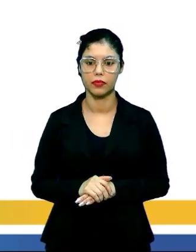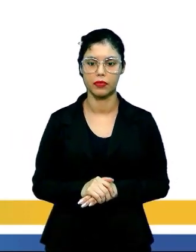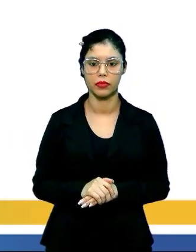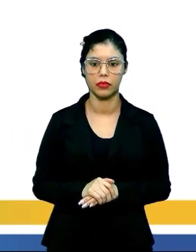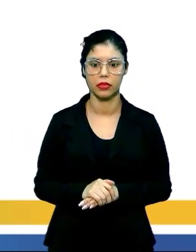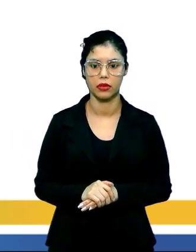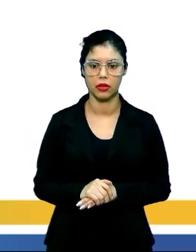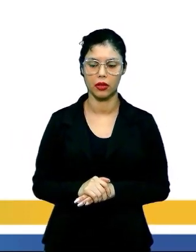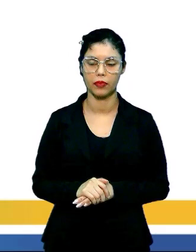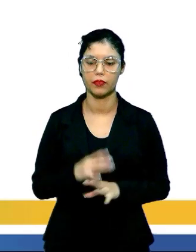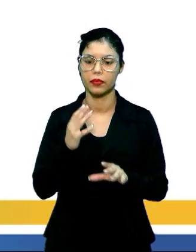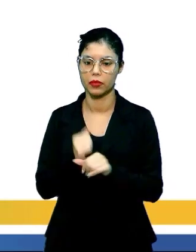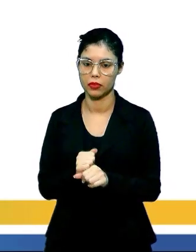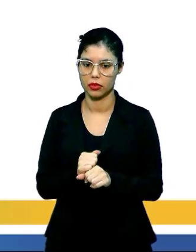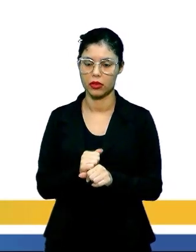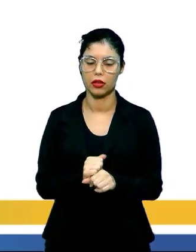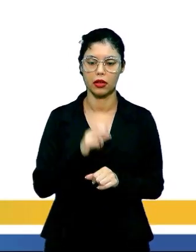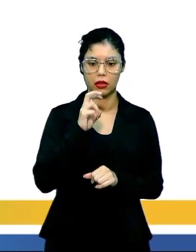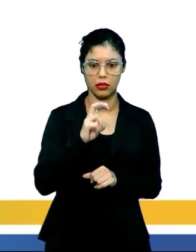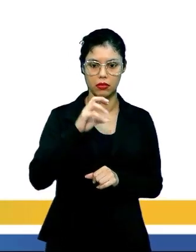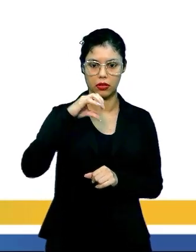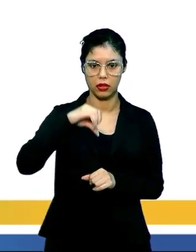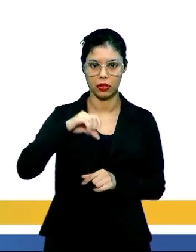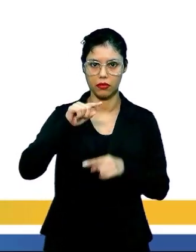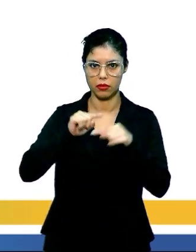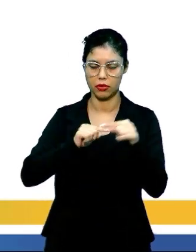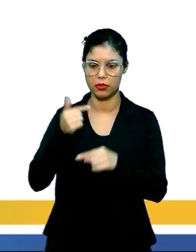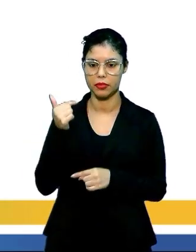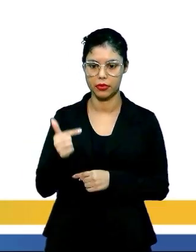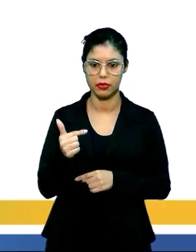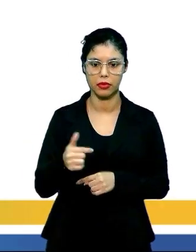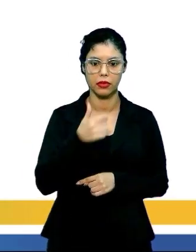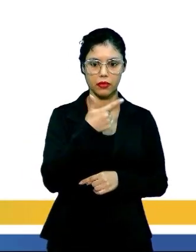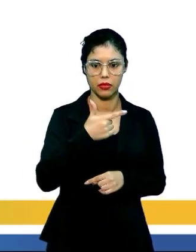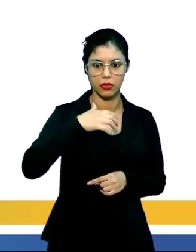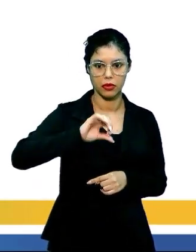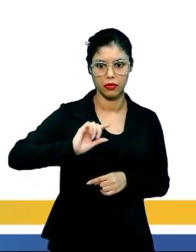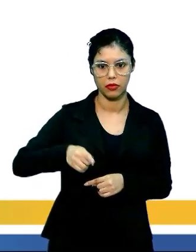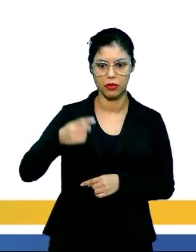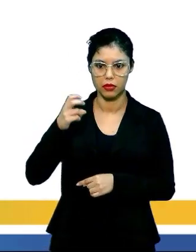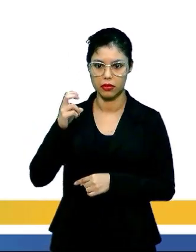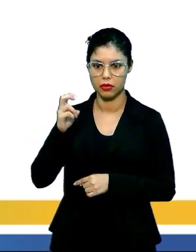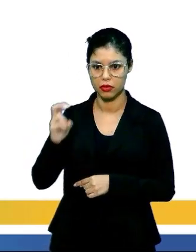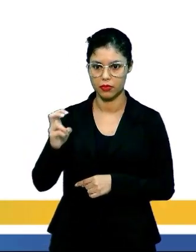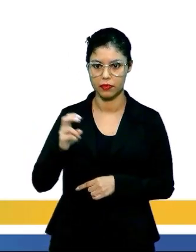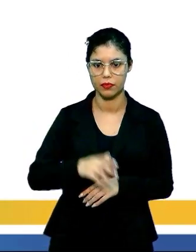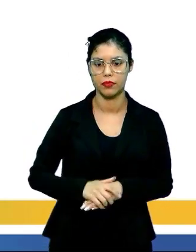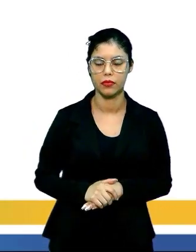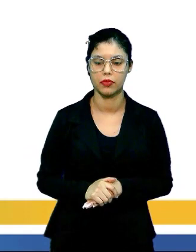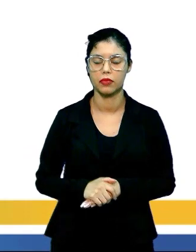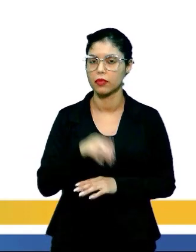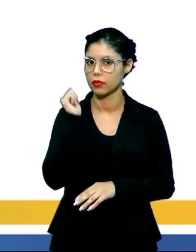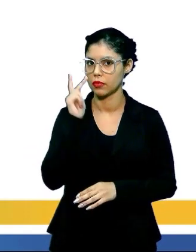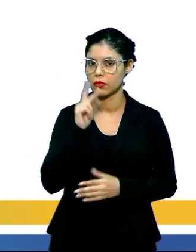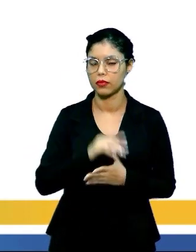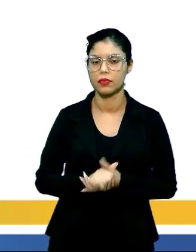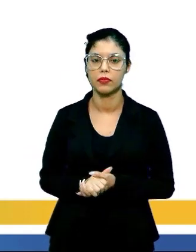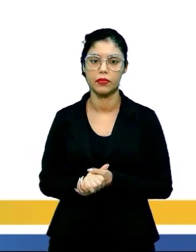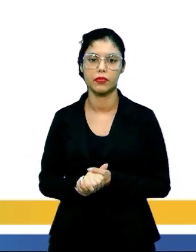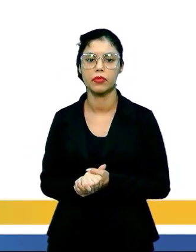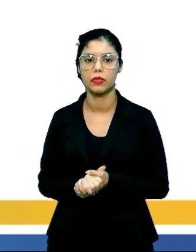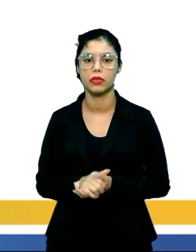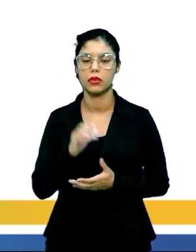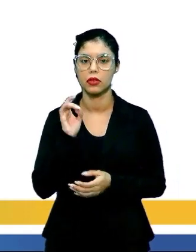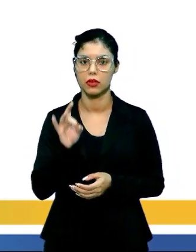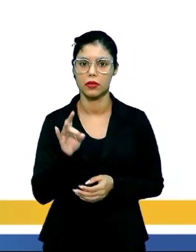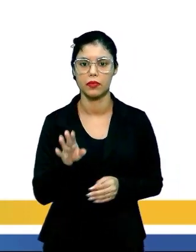pegar 27, somar com 32 e dividir por 2, o que vai me dar 29,5. Ok? Então é só